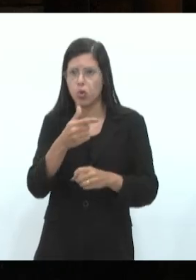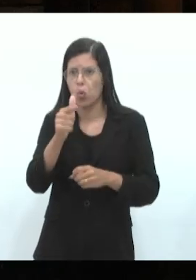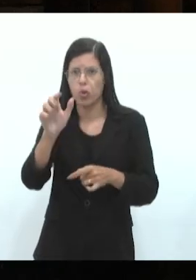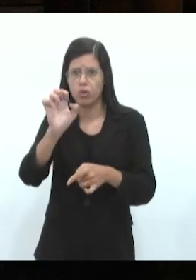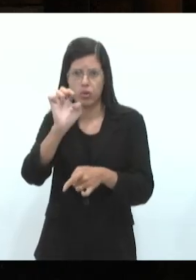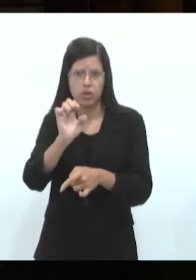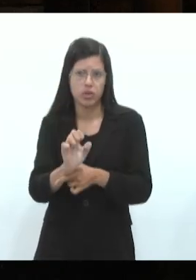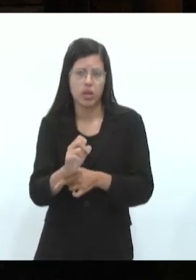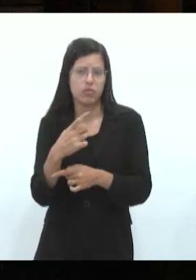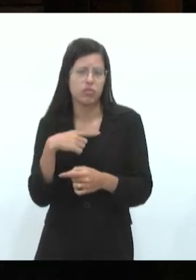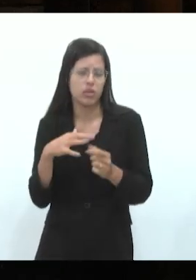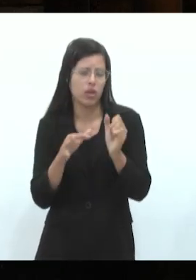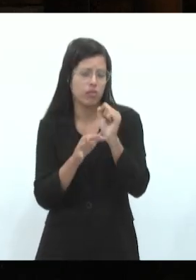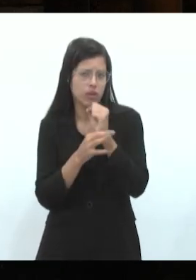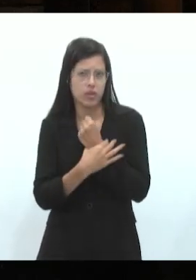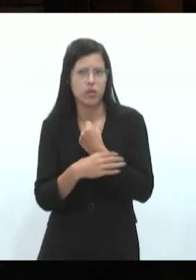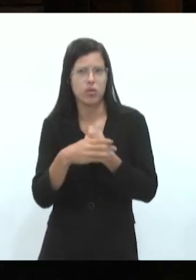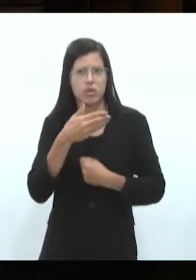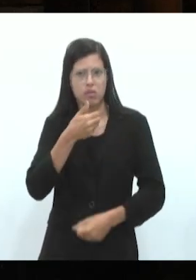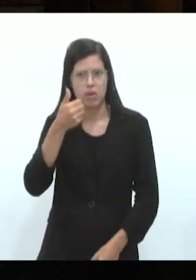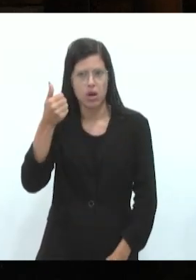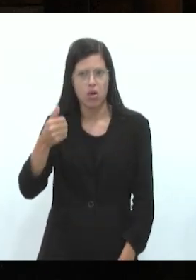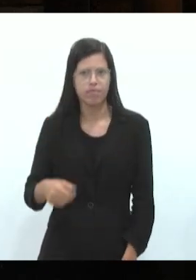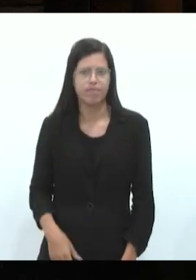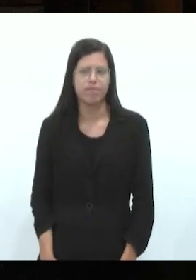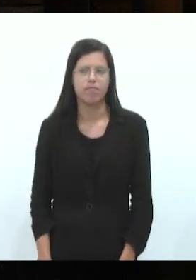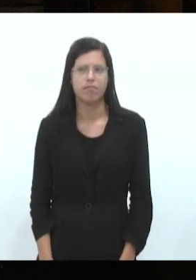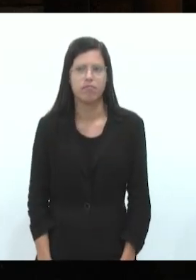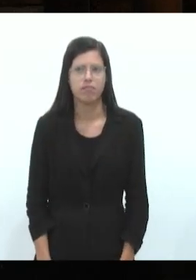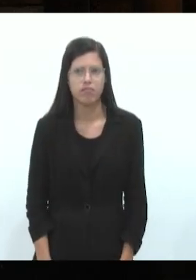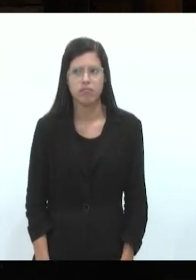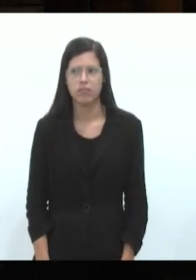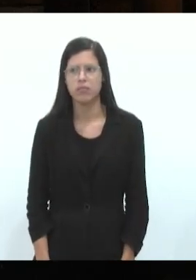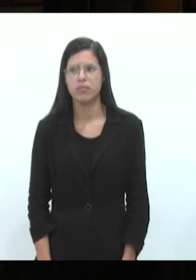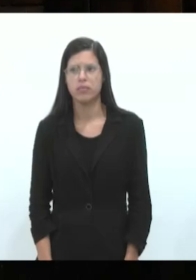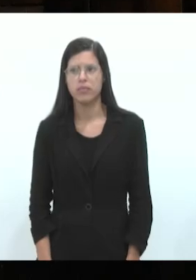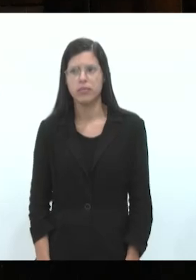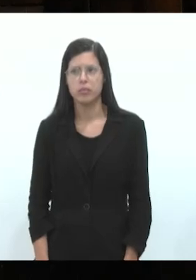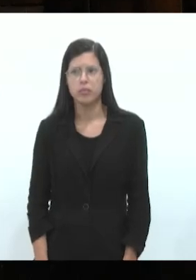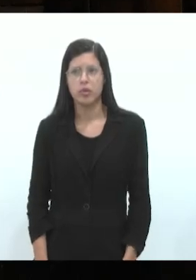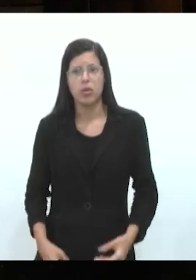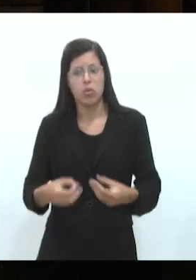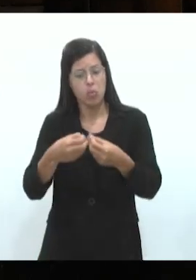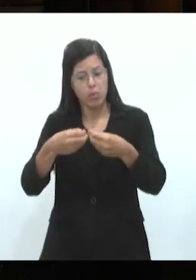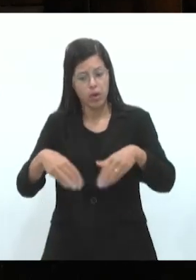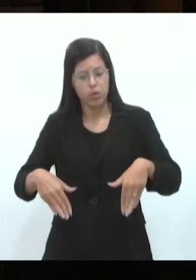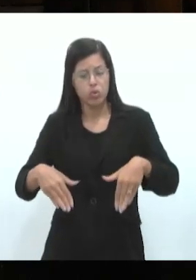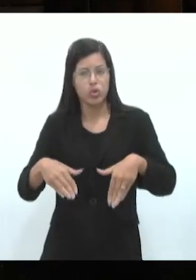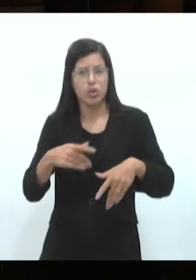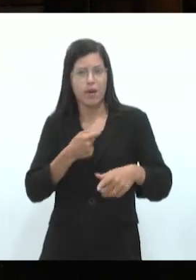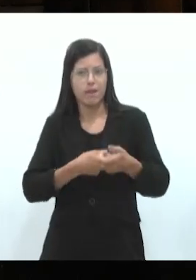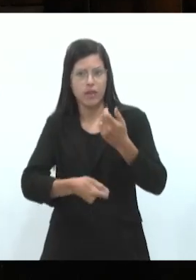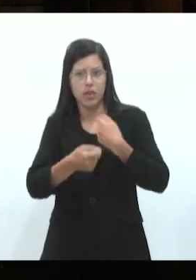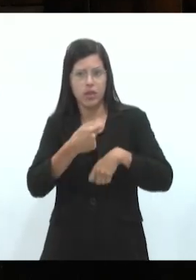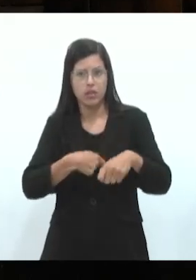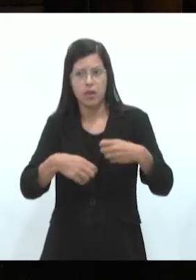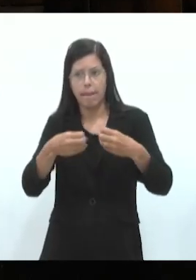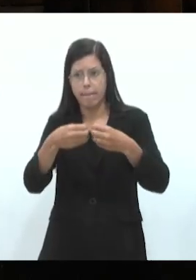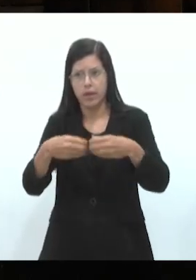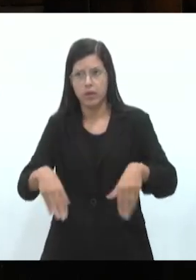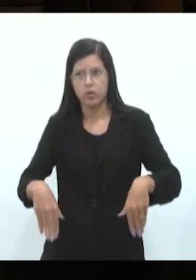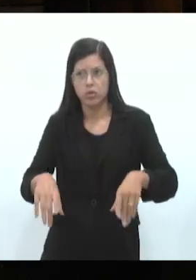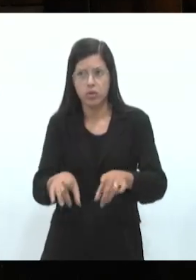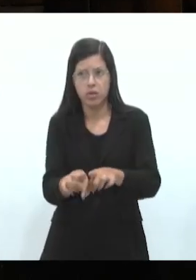que possa ter uma segurança um pouco melhor. E quando você prejudica as finanças, você prejudica